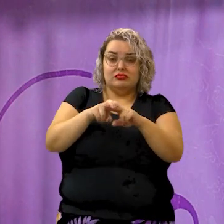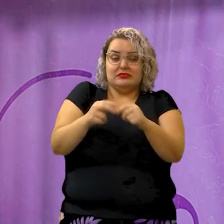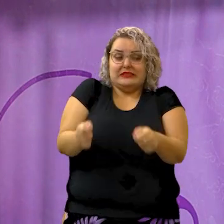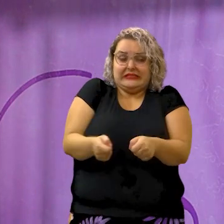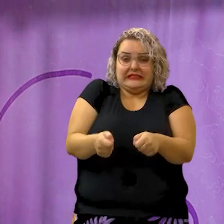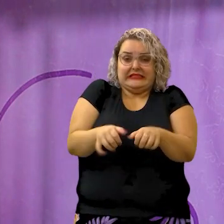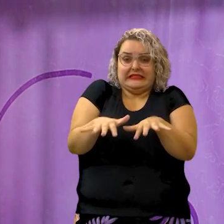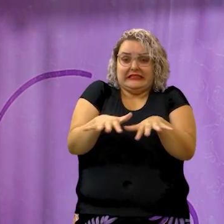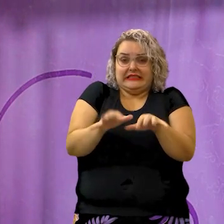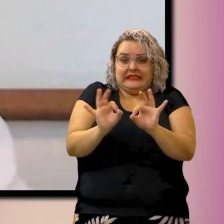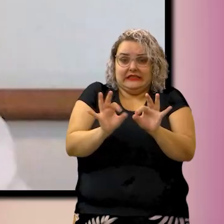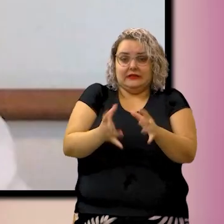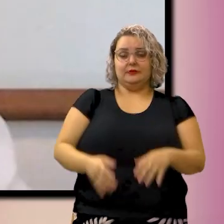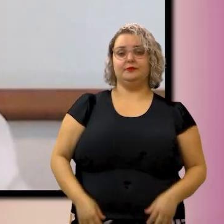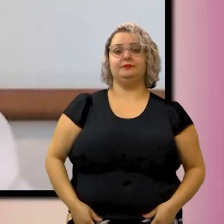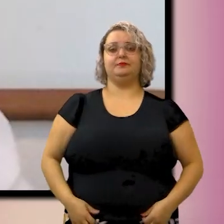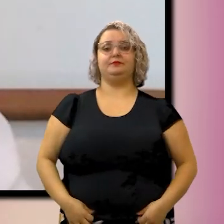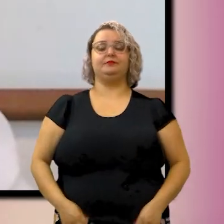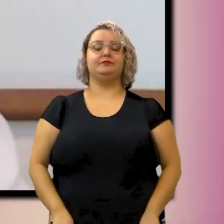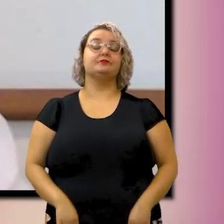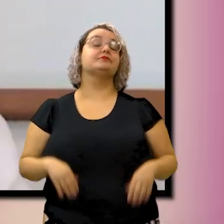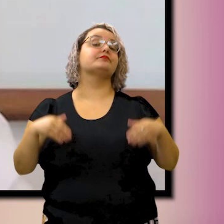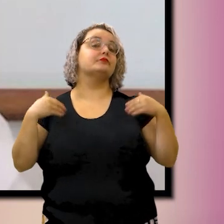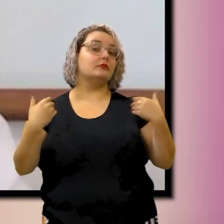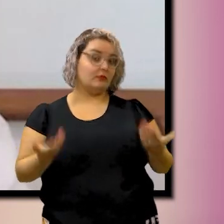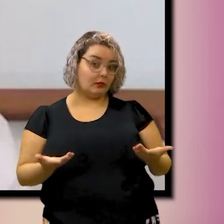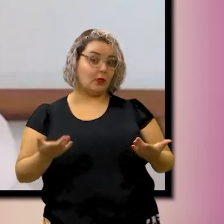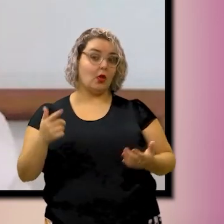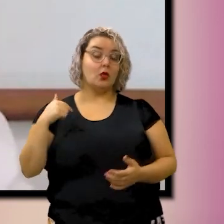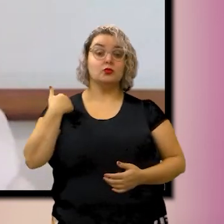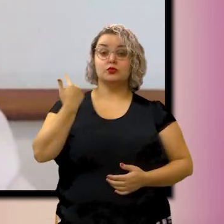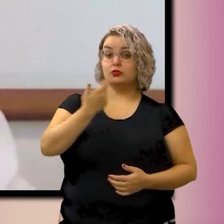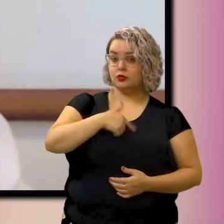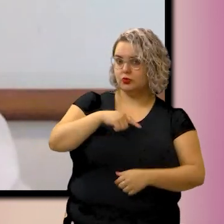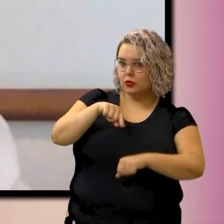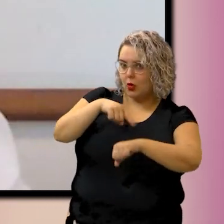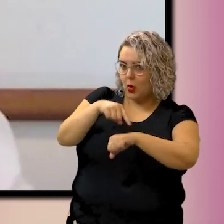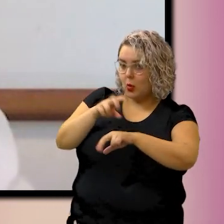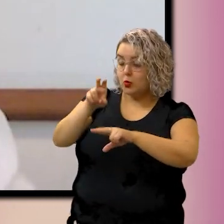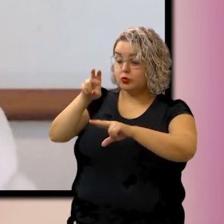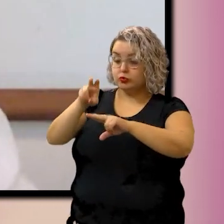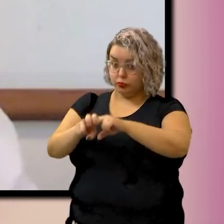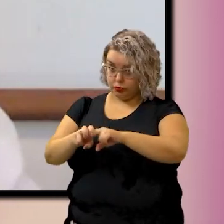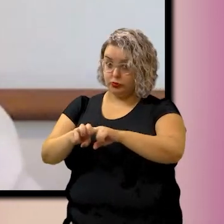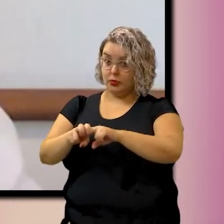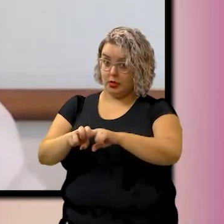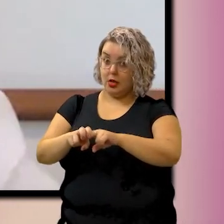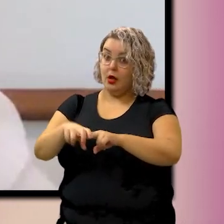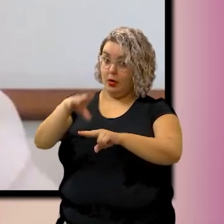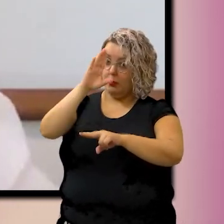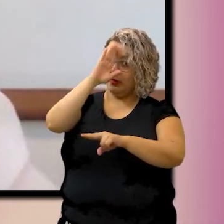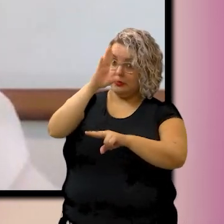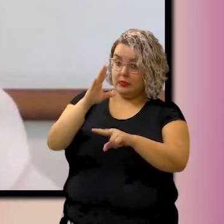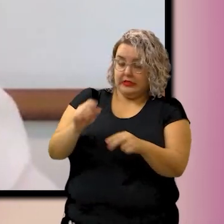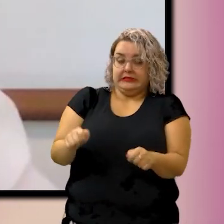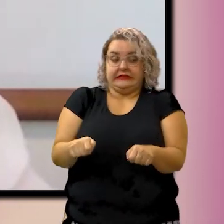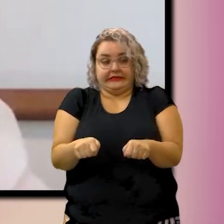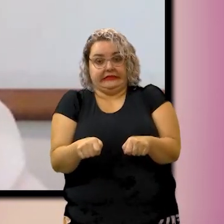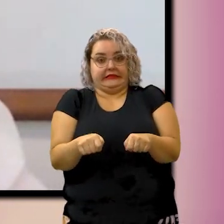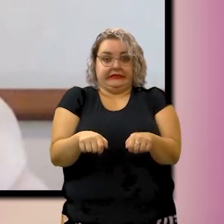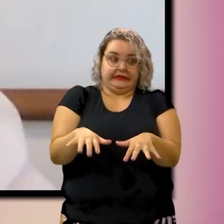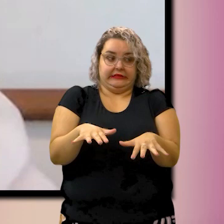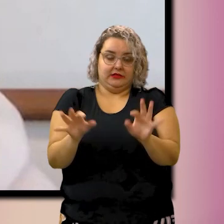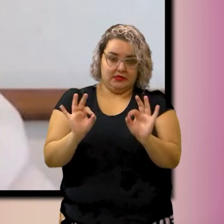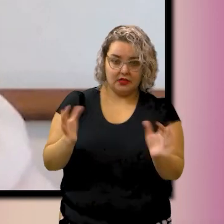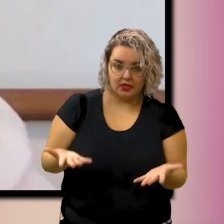espremido, sem se mexer? Então, o fato da gente ficar muito tempo sentado, principalmente aí espremido e sem se